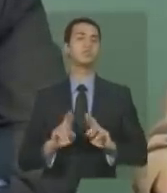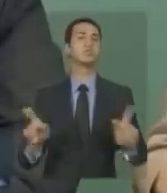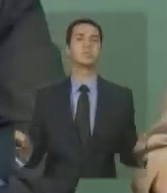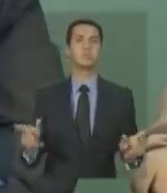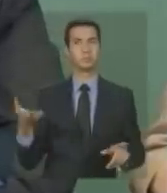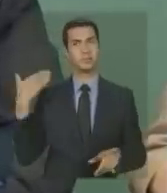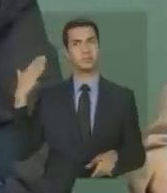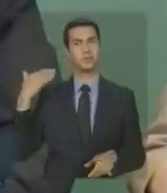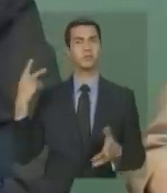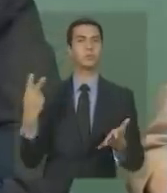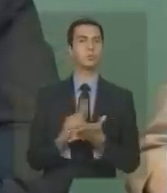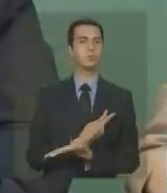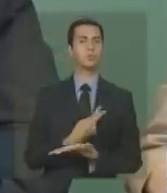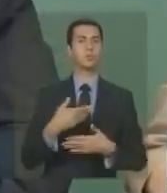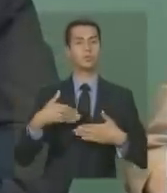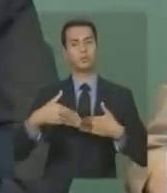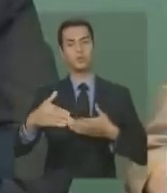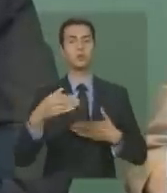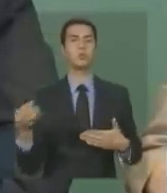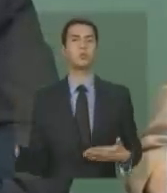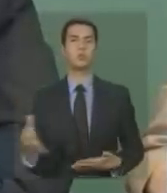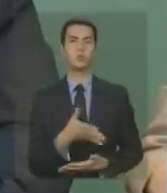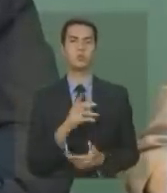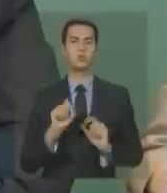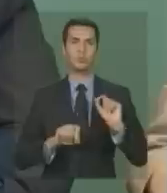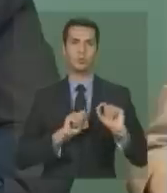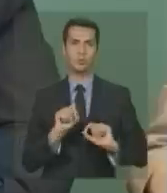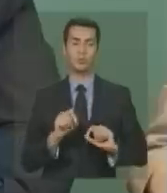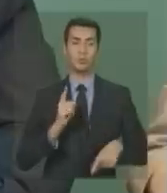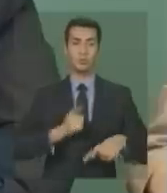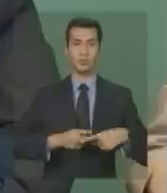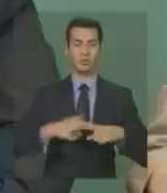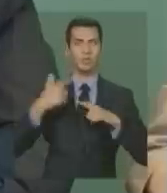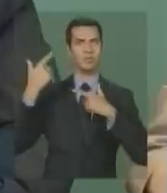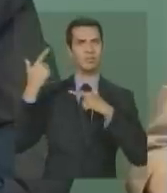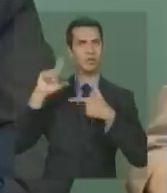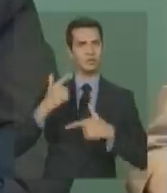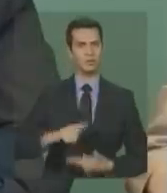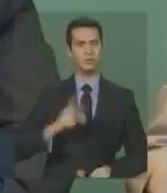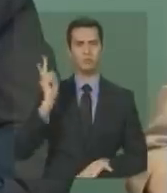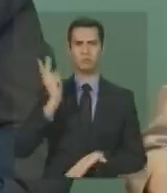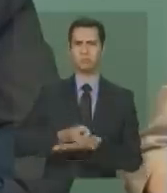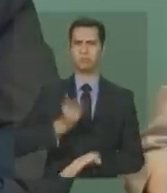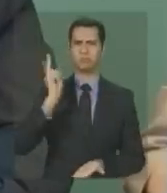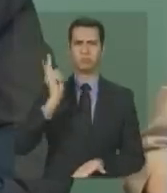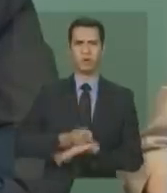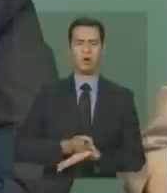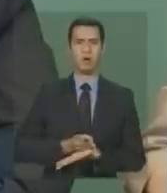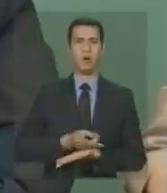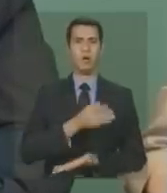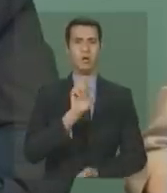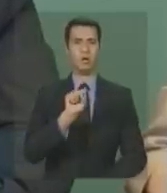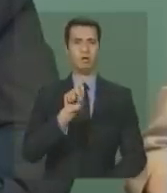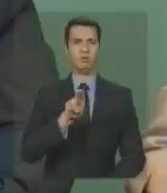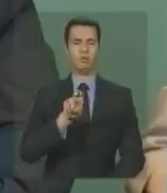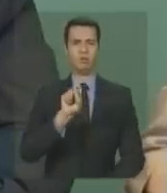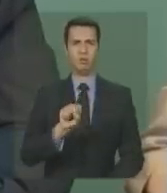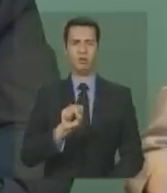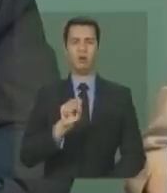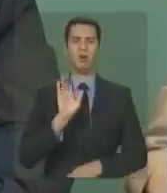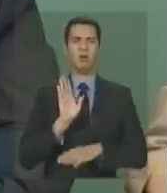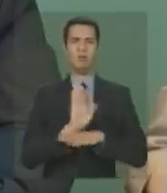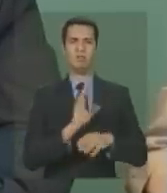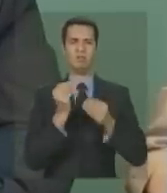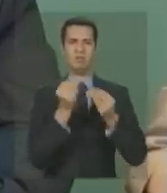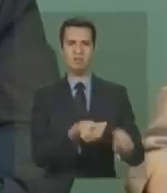é exatamente aquilo que o Antônio frisou que tradicionalmente o Sistema Único de Saúde só fornecia a órtese ou a prótese